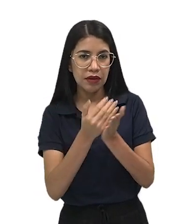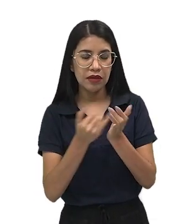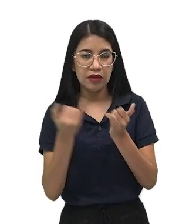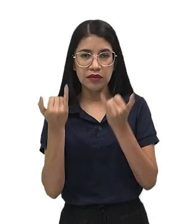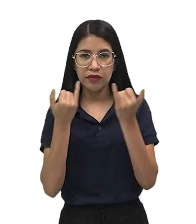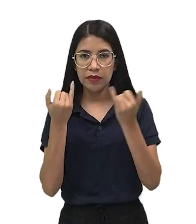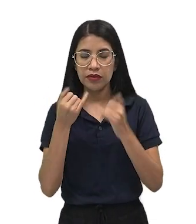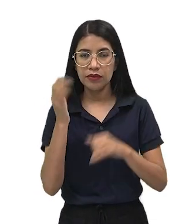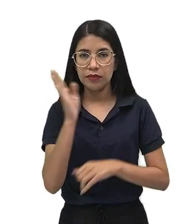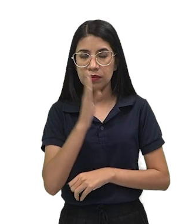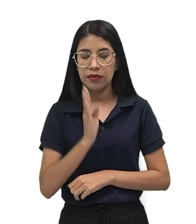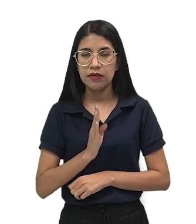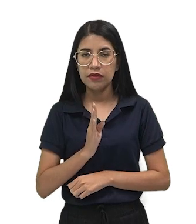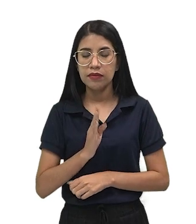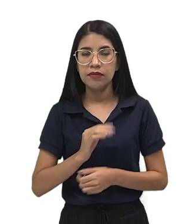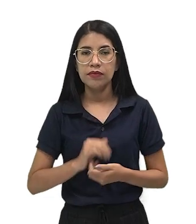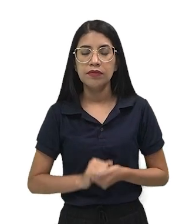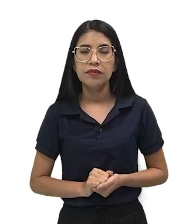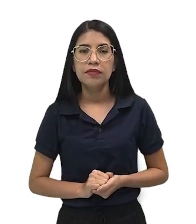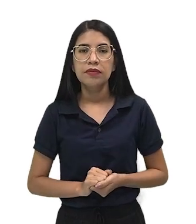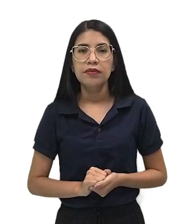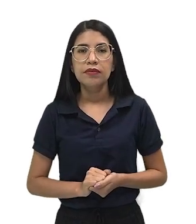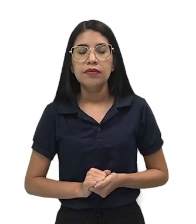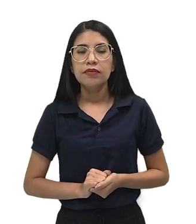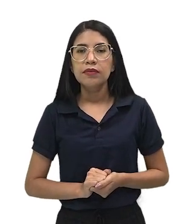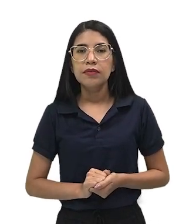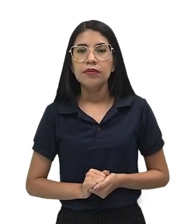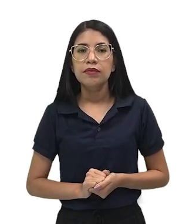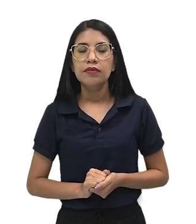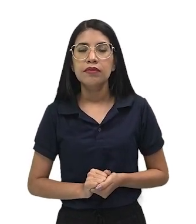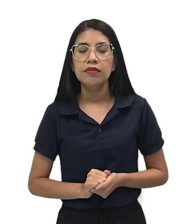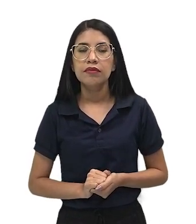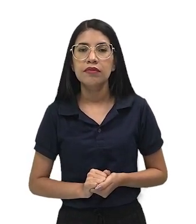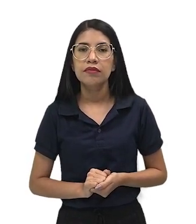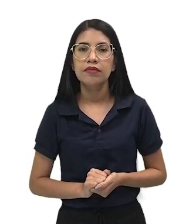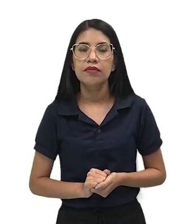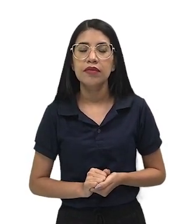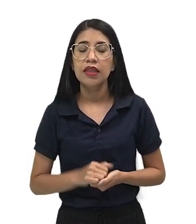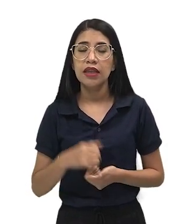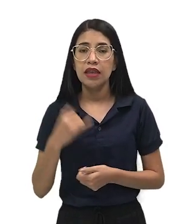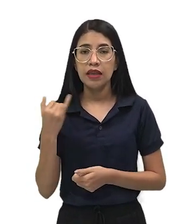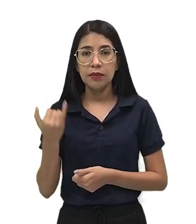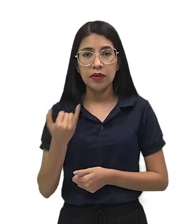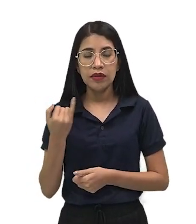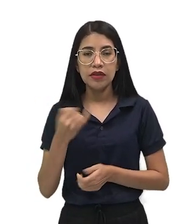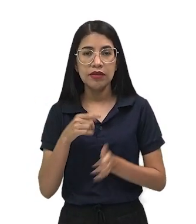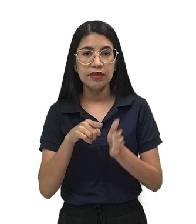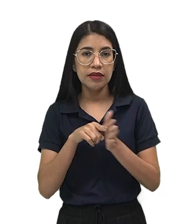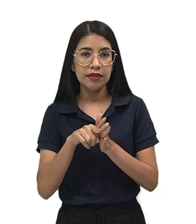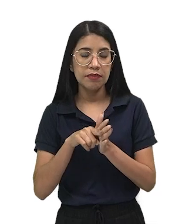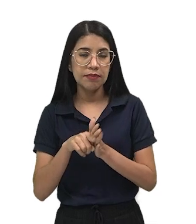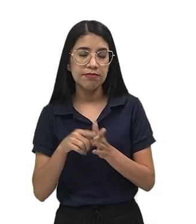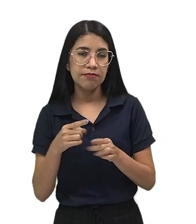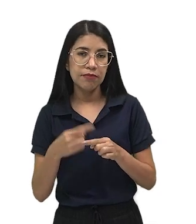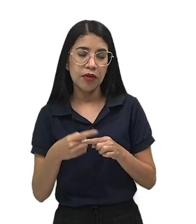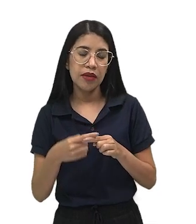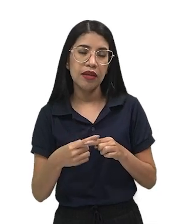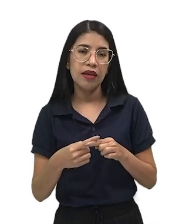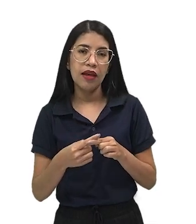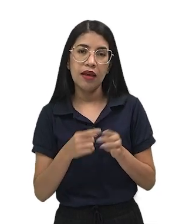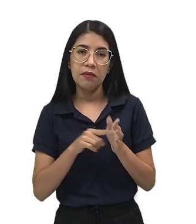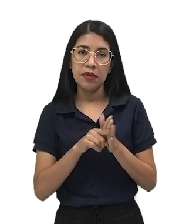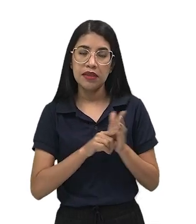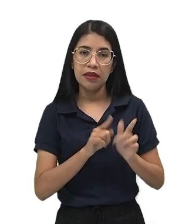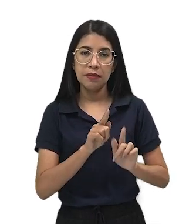censos. Estamos aí no nosso 13º censo. Muito, muito importante, porque uma pesquisa